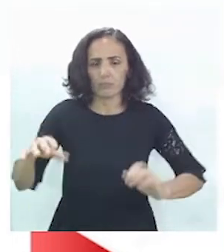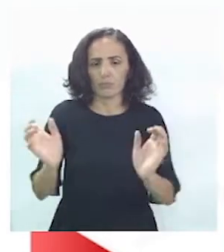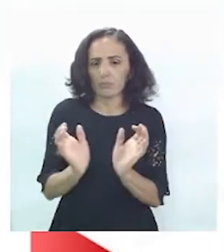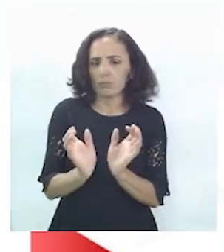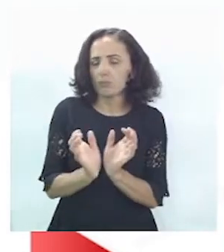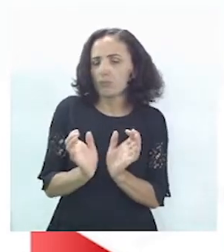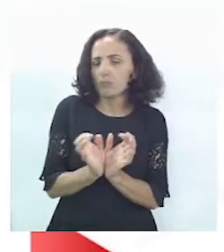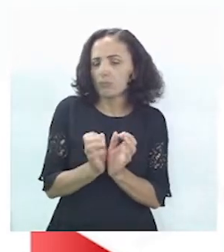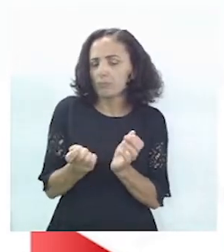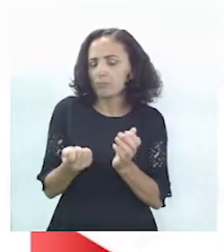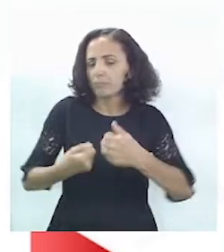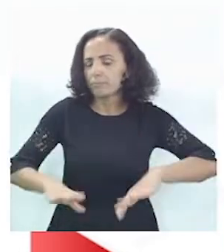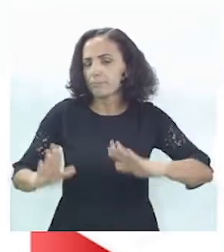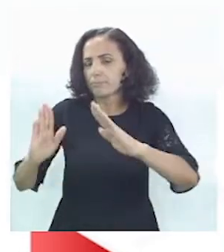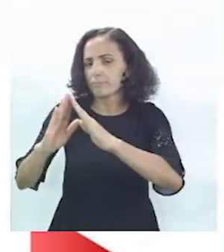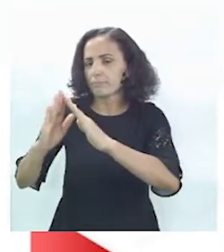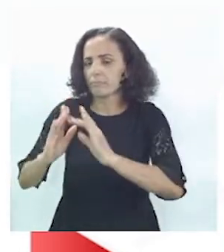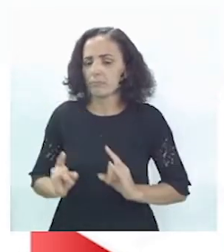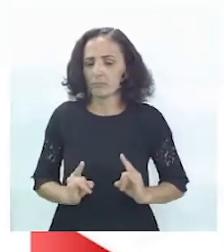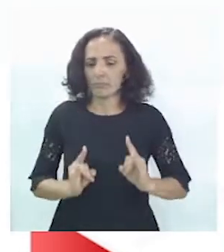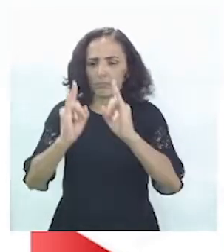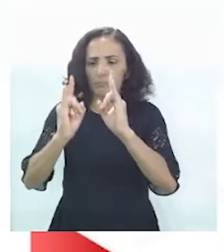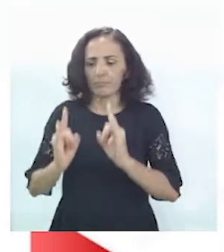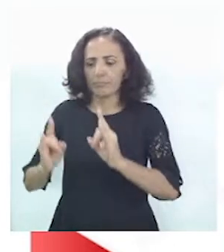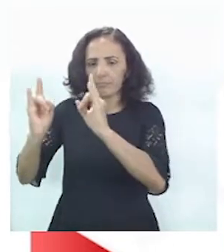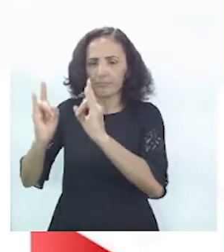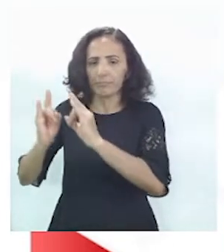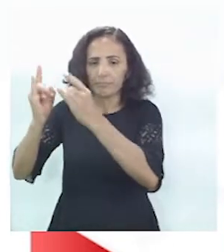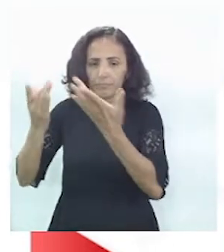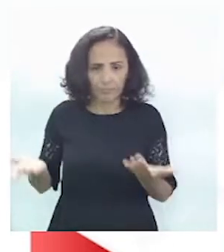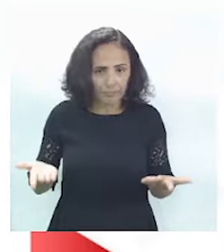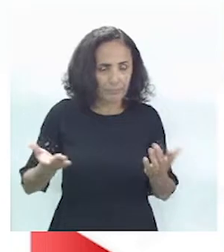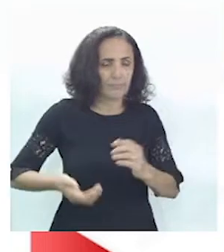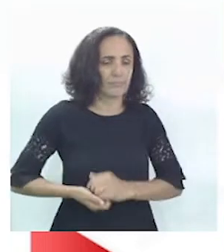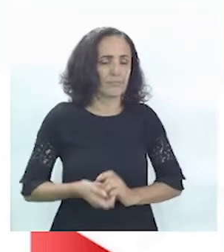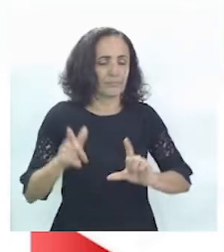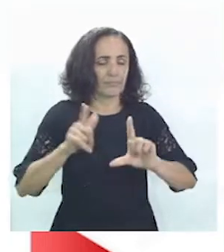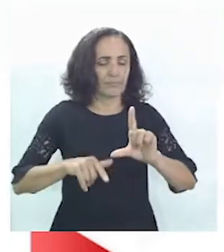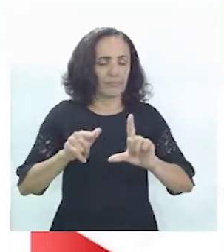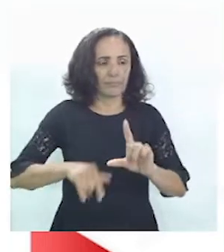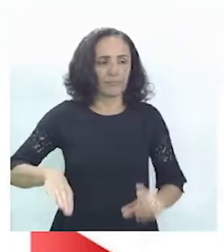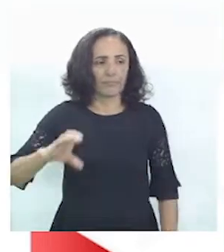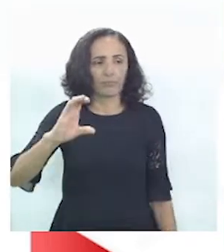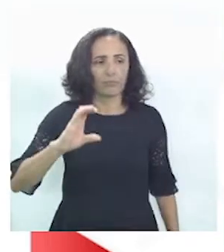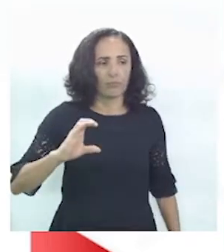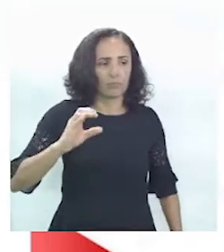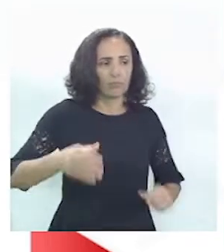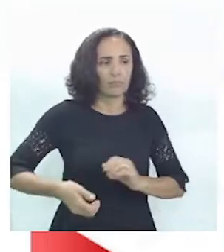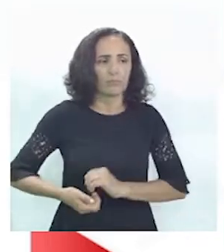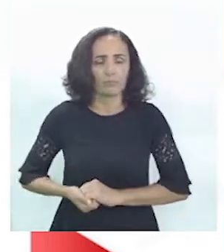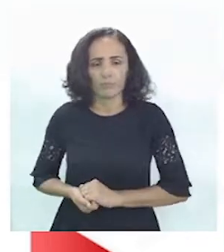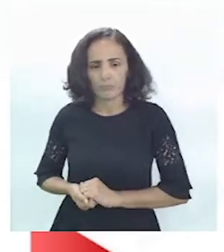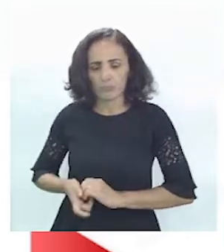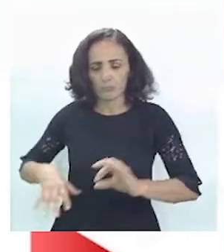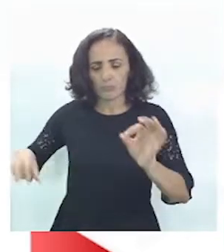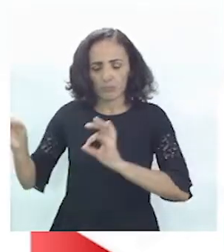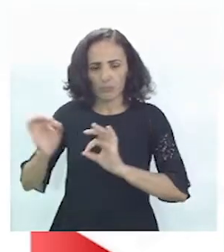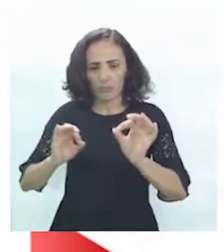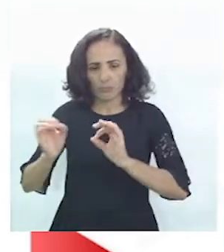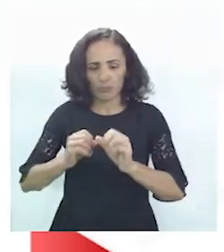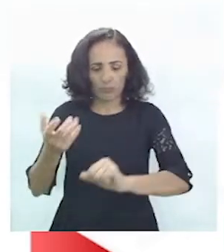conjuntos habitacionais para as comunidades atingidas. Letra C. Supressão de